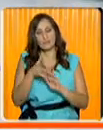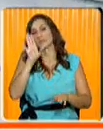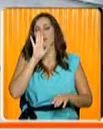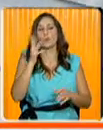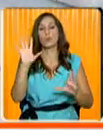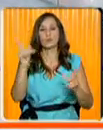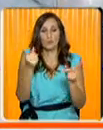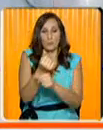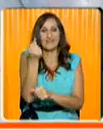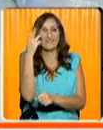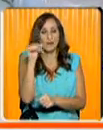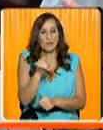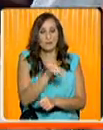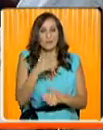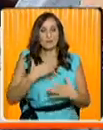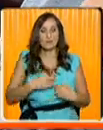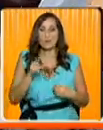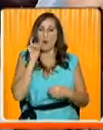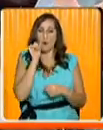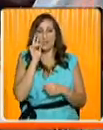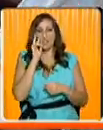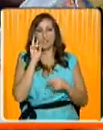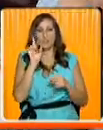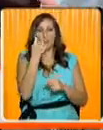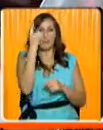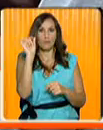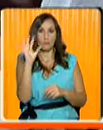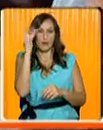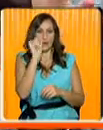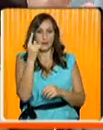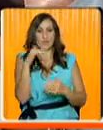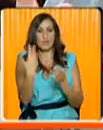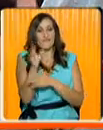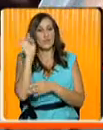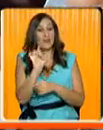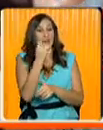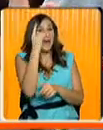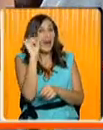não. Quando a gente compra é caro. E nós gostávamos que vocês, nesses dias raros, dessem valor, mas vocês...